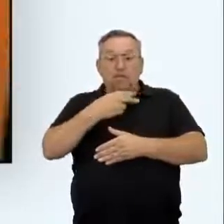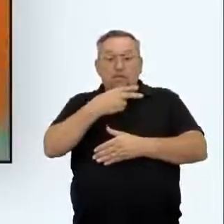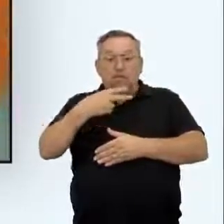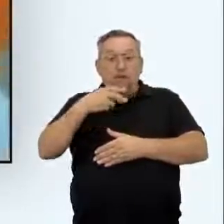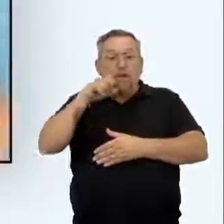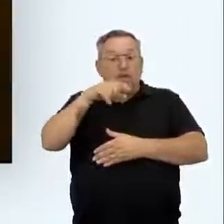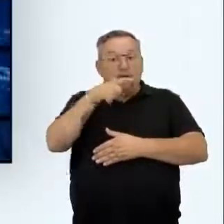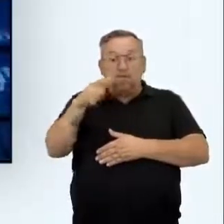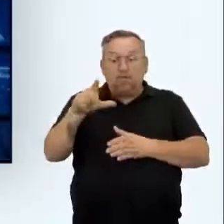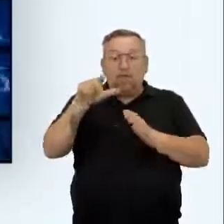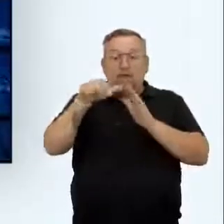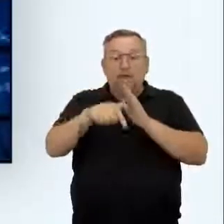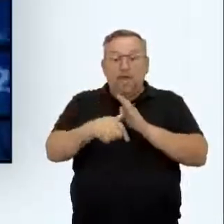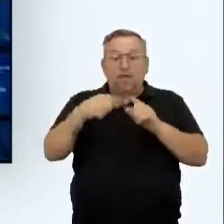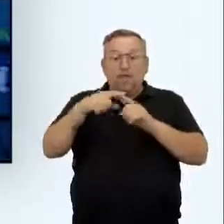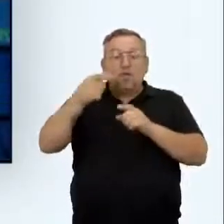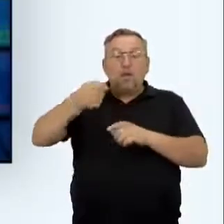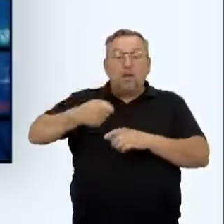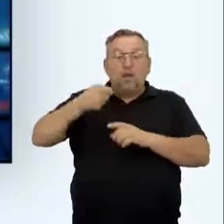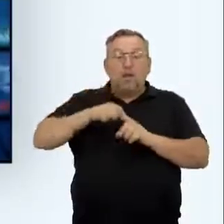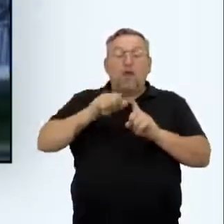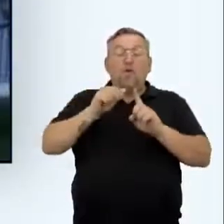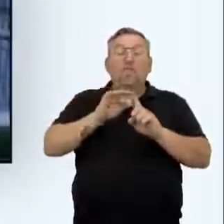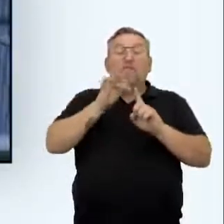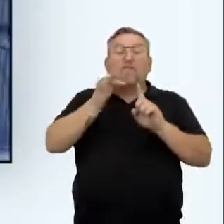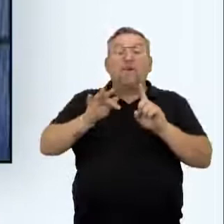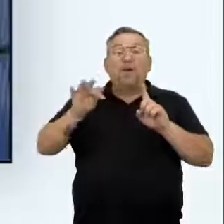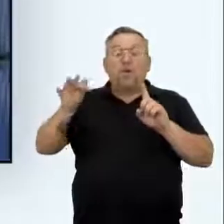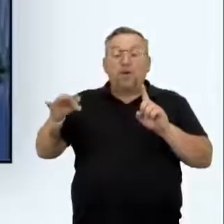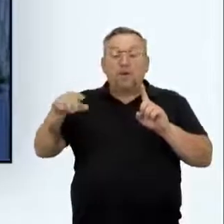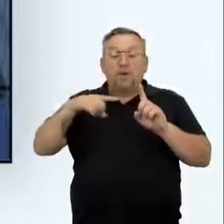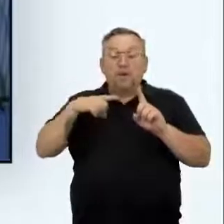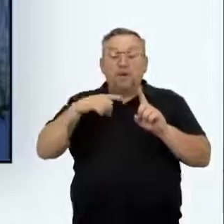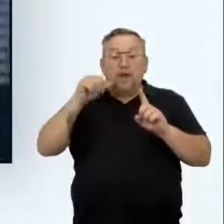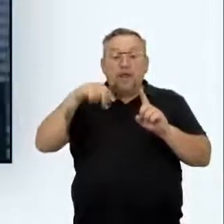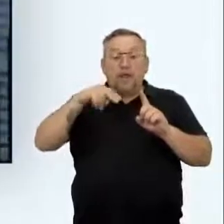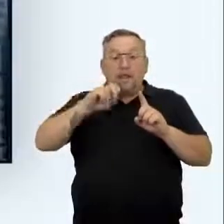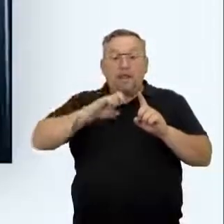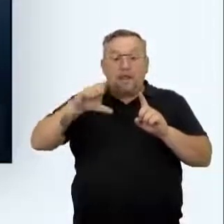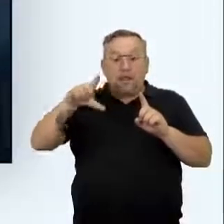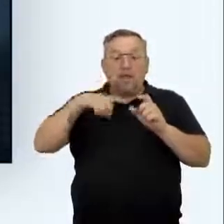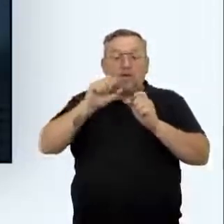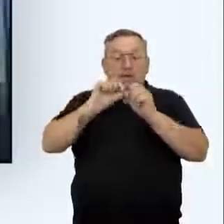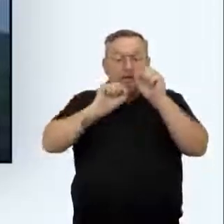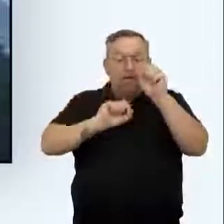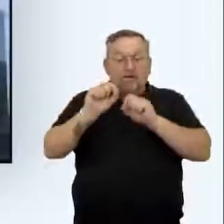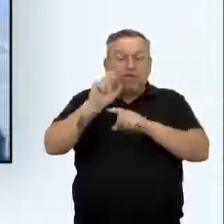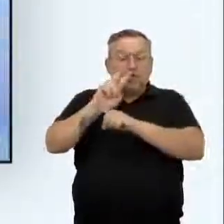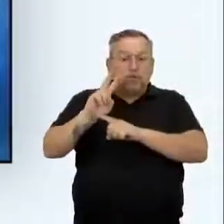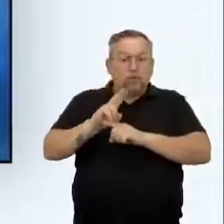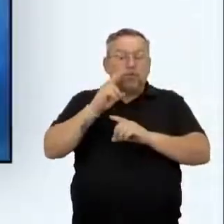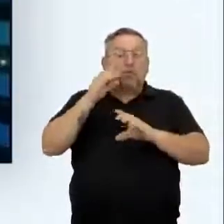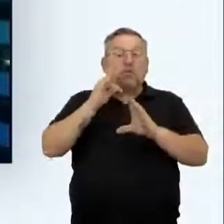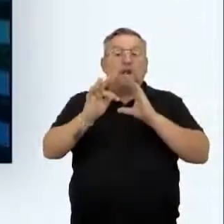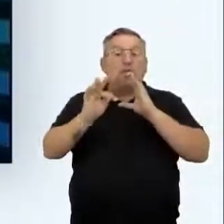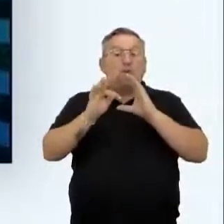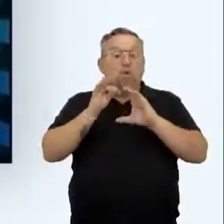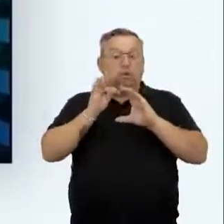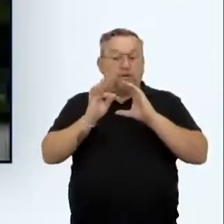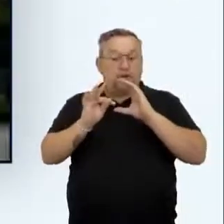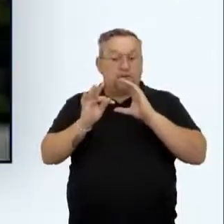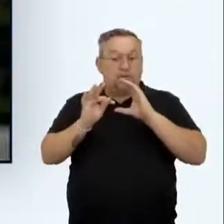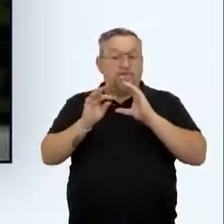novo atraso do leilão de frequências que está sendo preparado pela Anatel, a agência reguladora das telecomunicações.